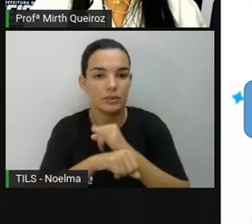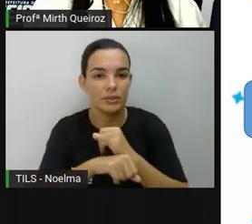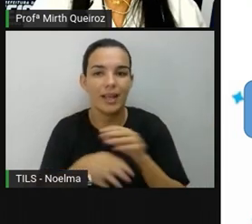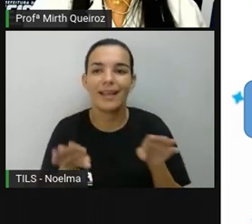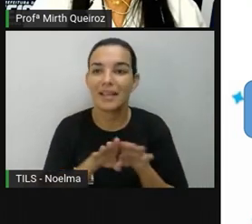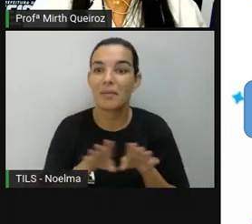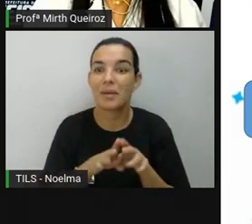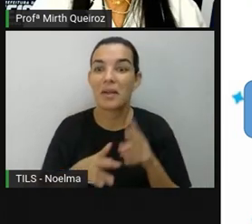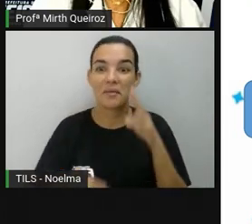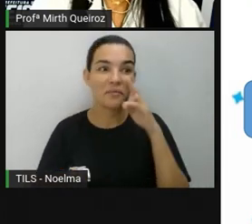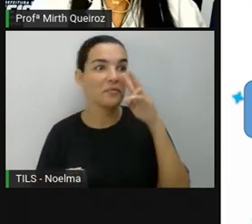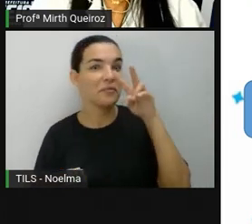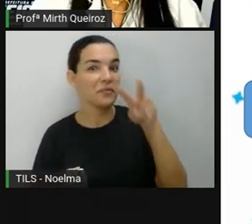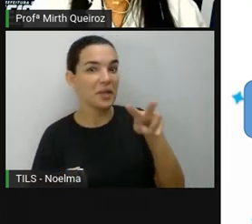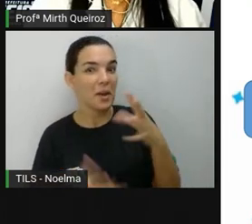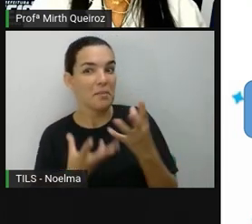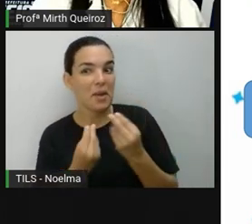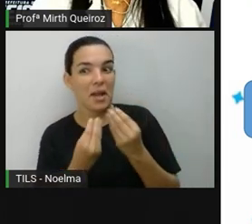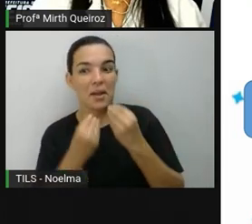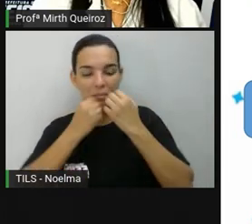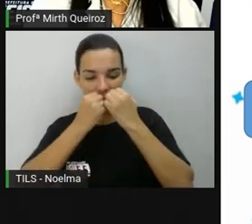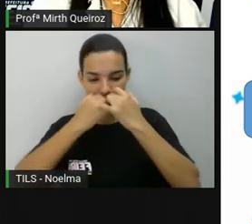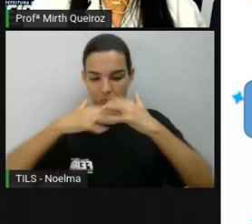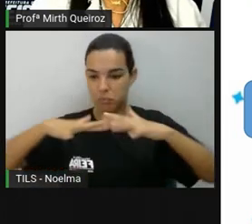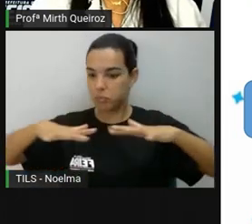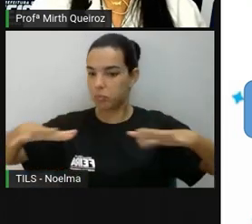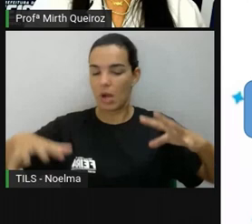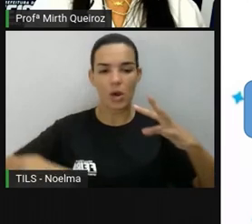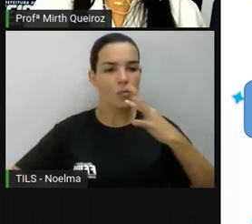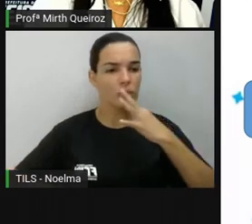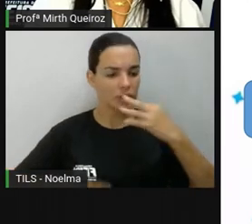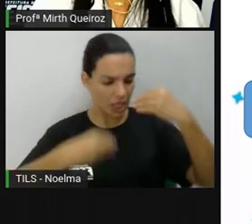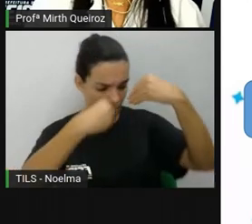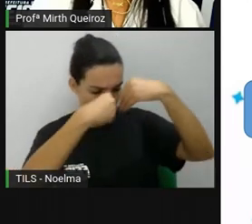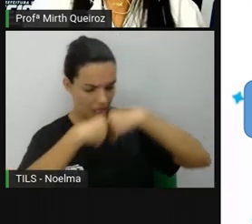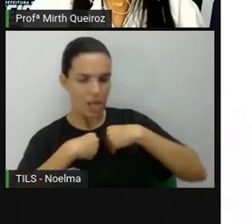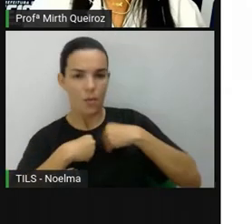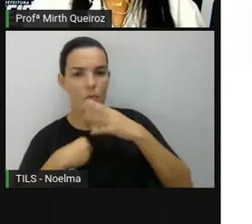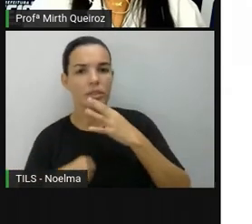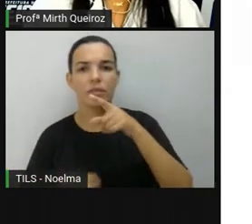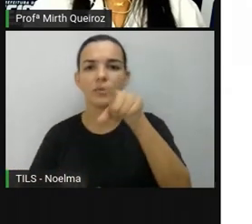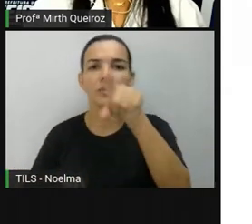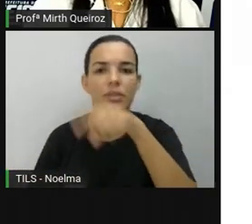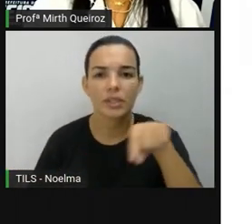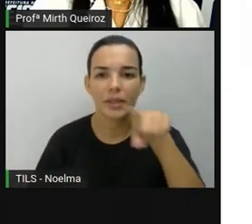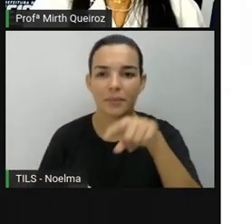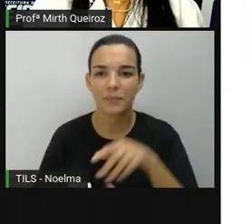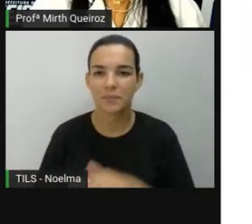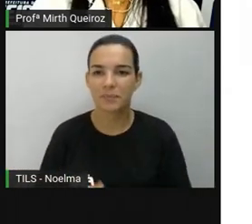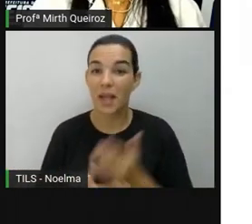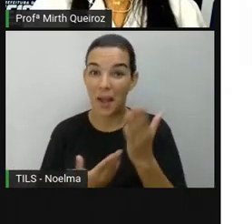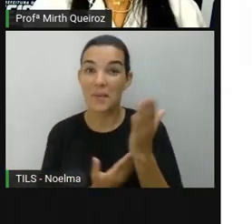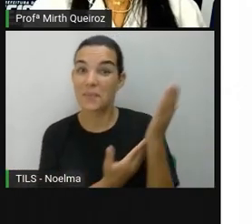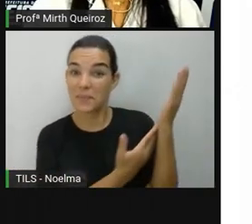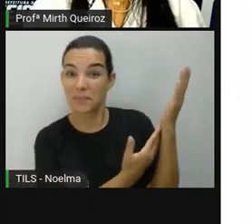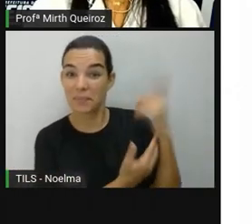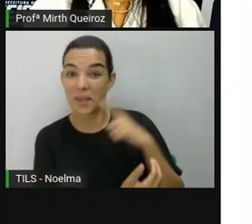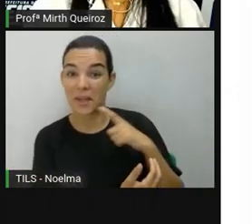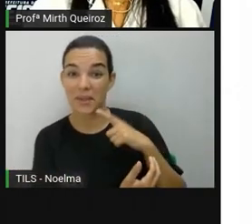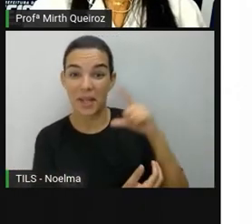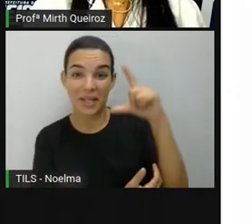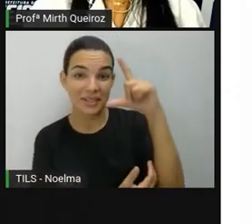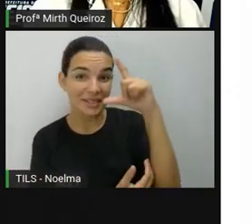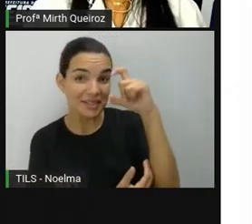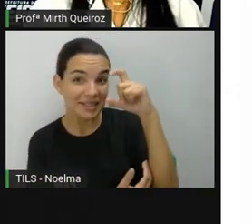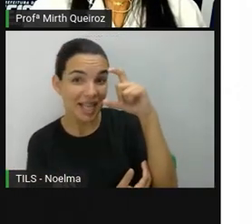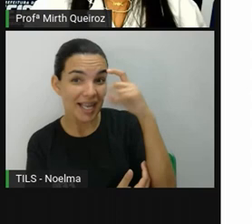maior visibilidade. As pessoas vão conhecer melhor a gente. Aqui a gente tem um exemplo